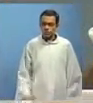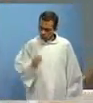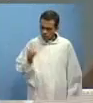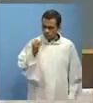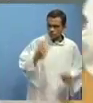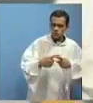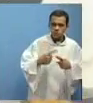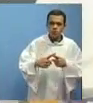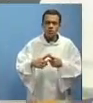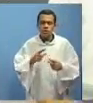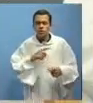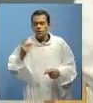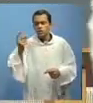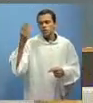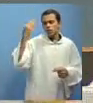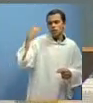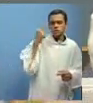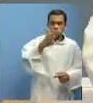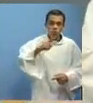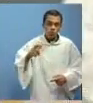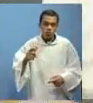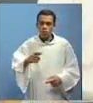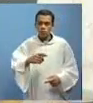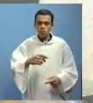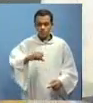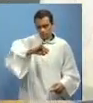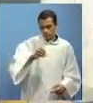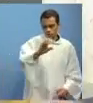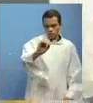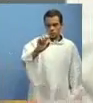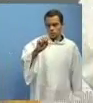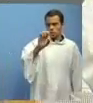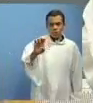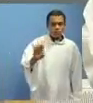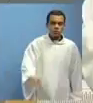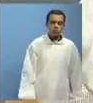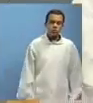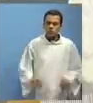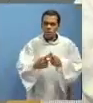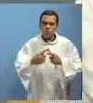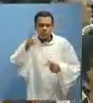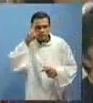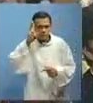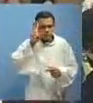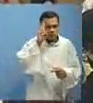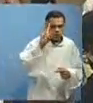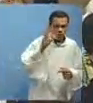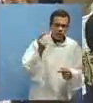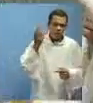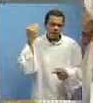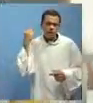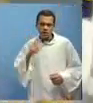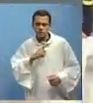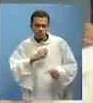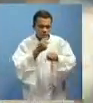história porque a mesma coisa dá o nome de um jogador de futebol por menino ele vai ficar sabendo depois ao papá pôs nome